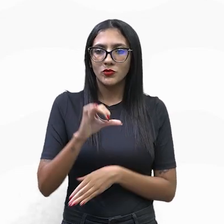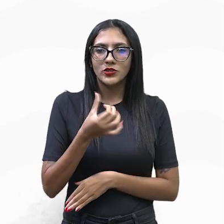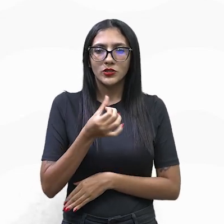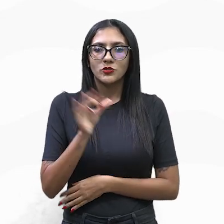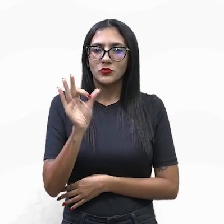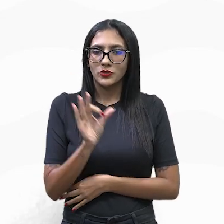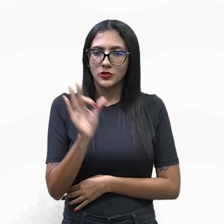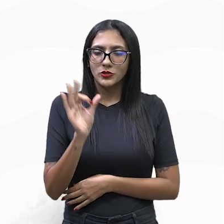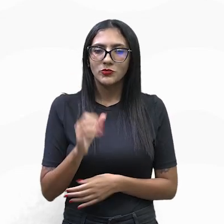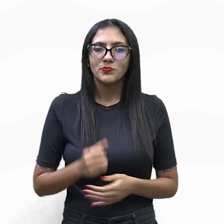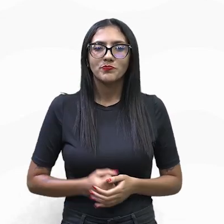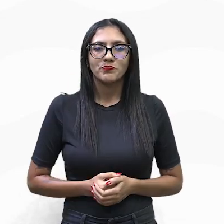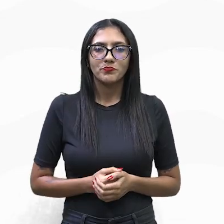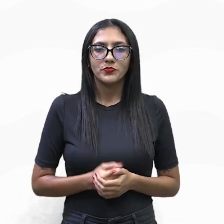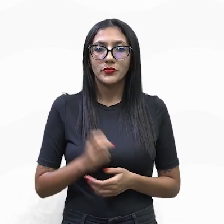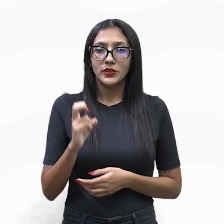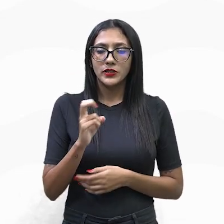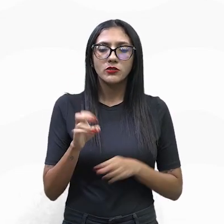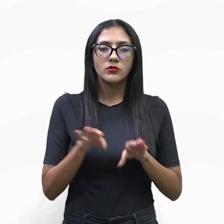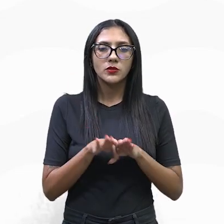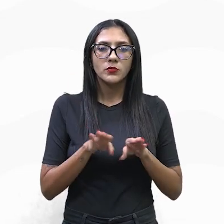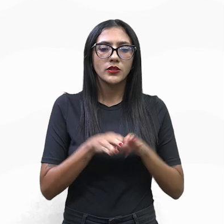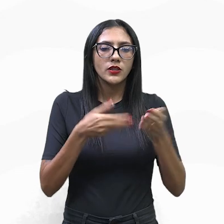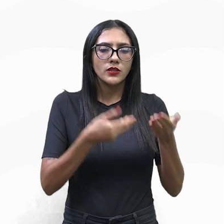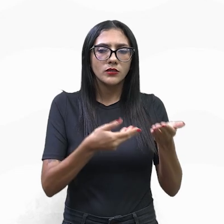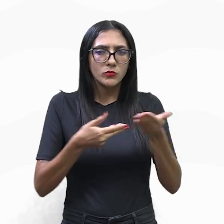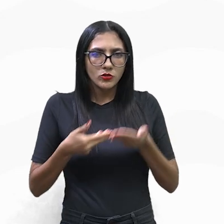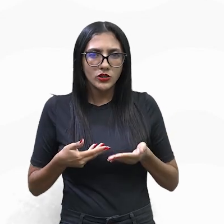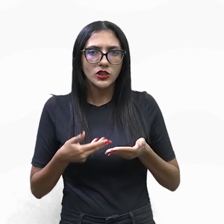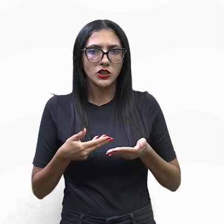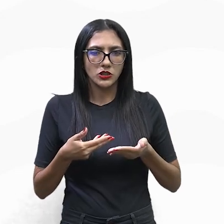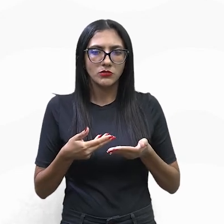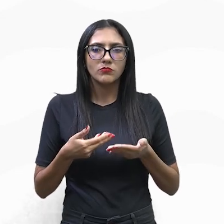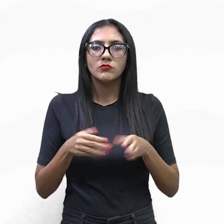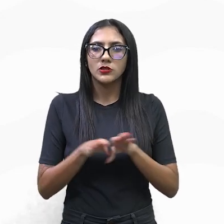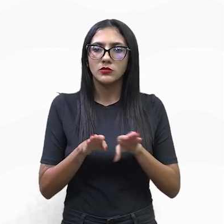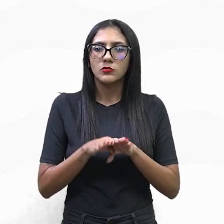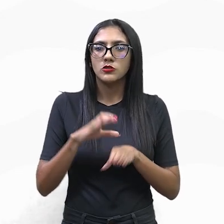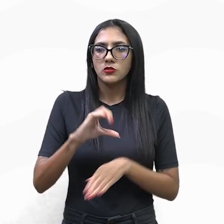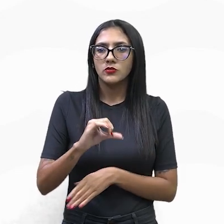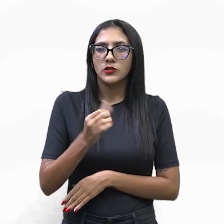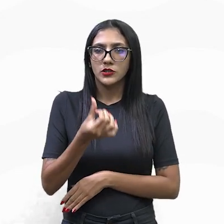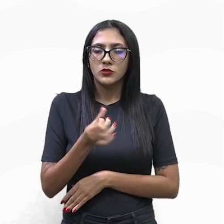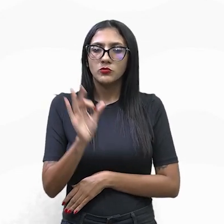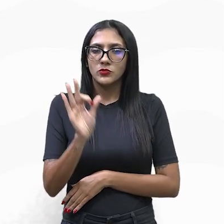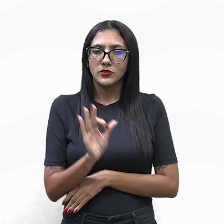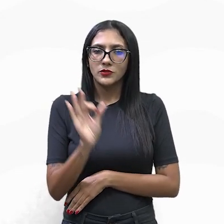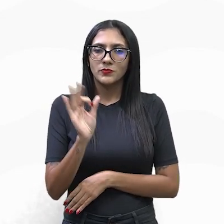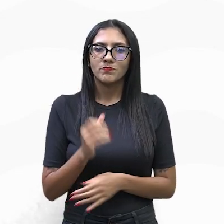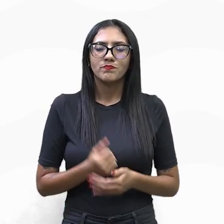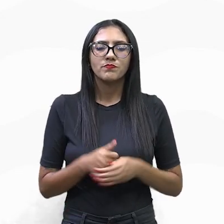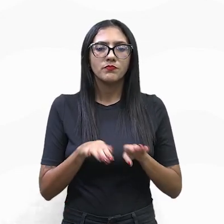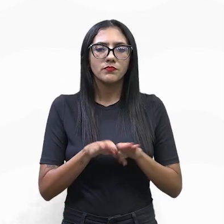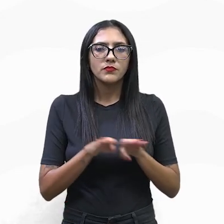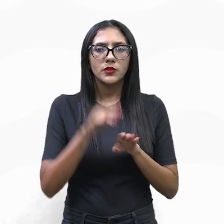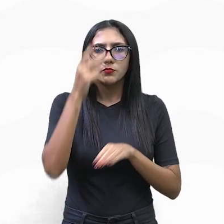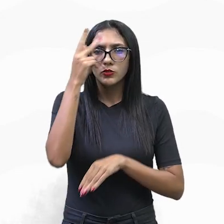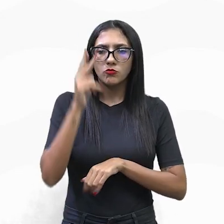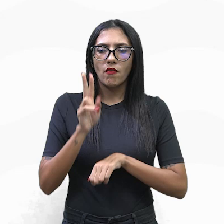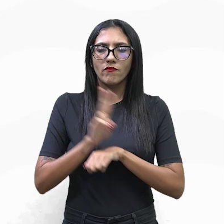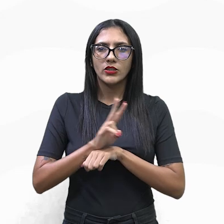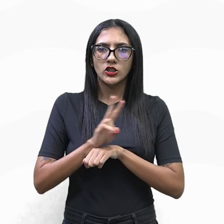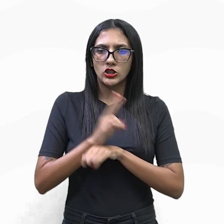automação. Temos também, né, professora, recepcionista em geral, com 96%, e temos também porteiros de